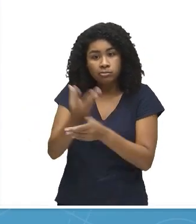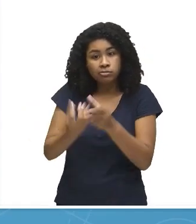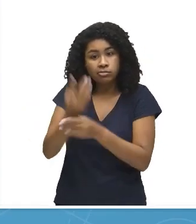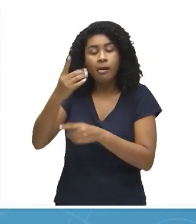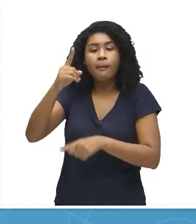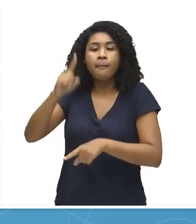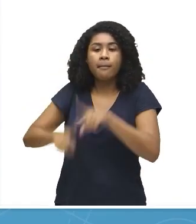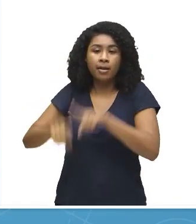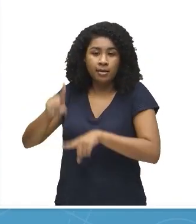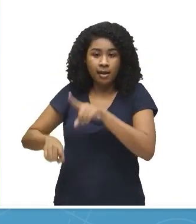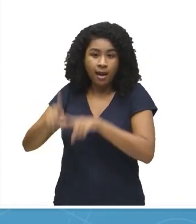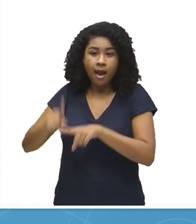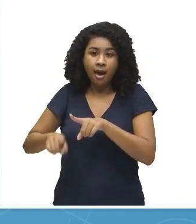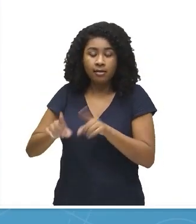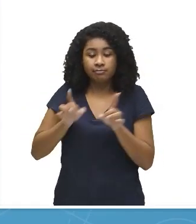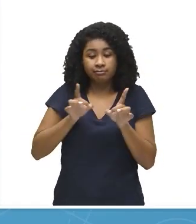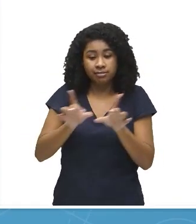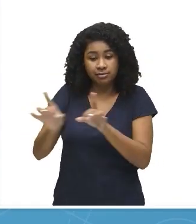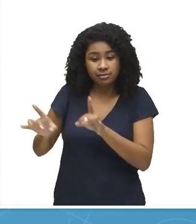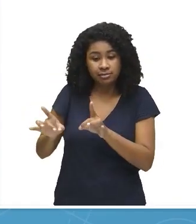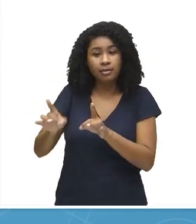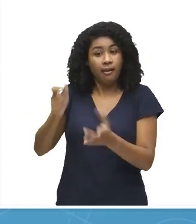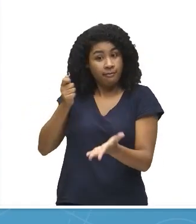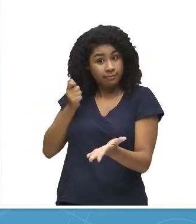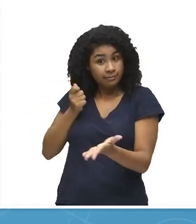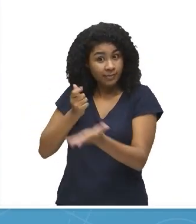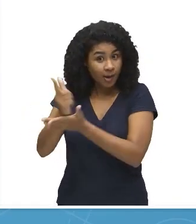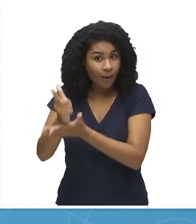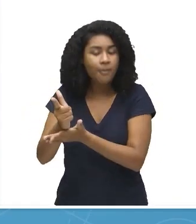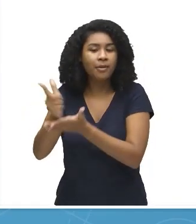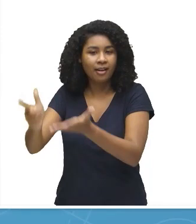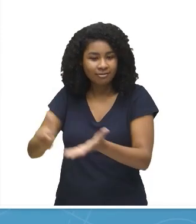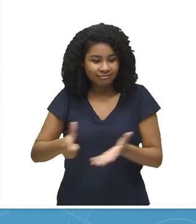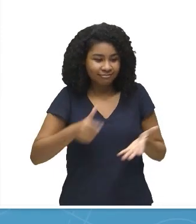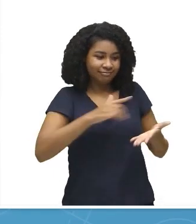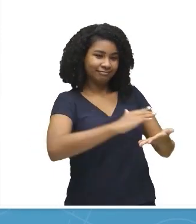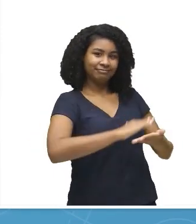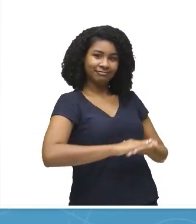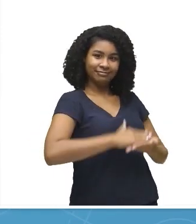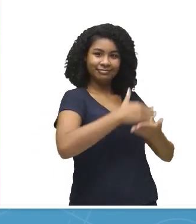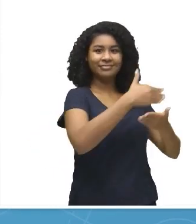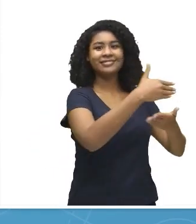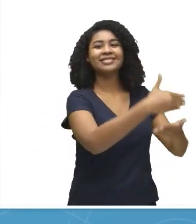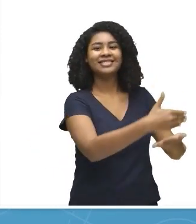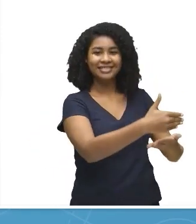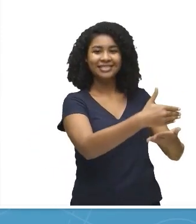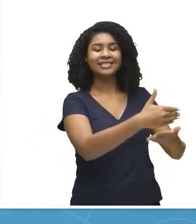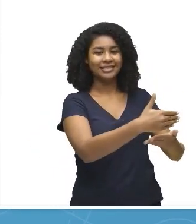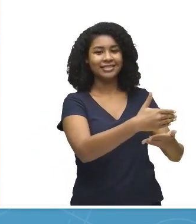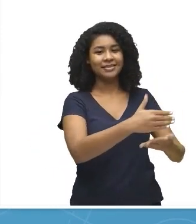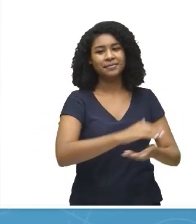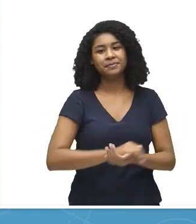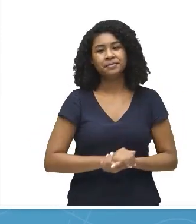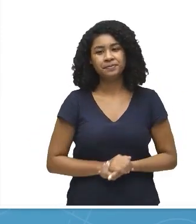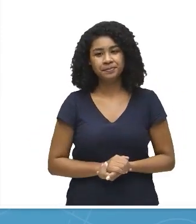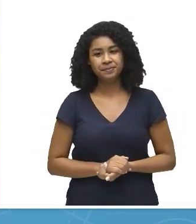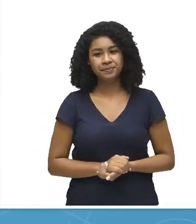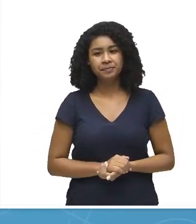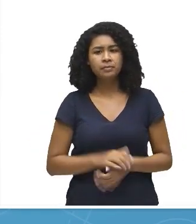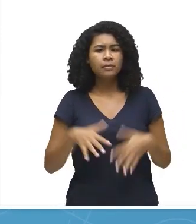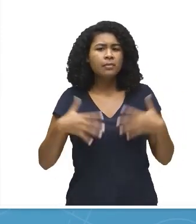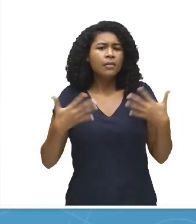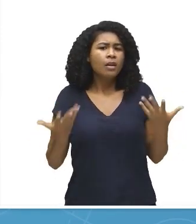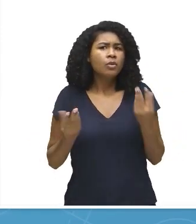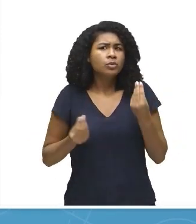aí à sua casa, né? Chegar aí às suas mãos, e no caso os pais de vocês compraram aí para vocês utilizarem. E como é que